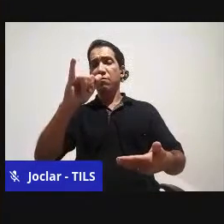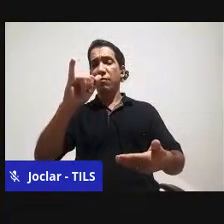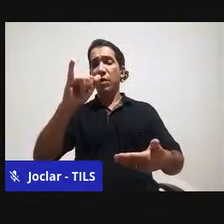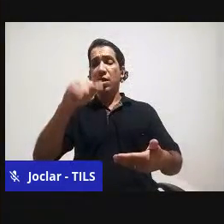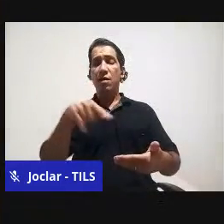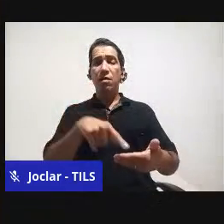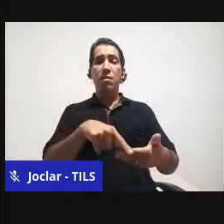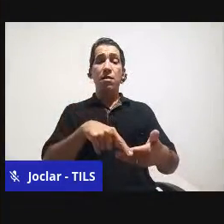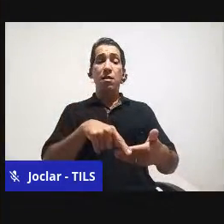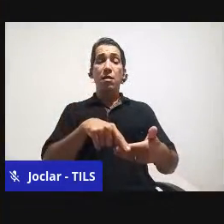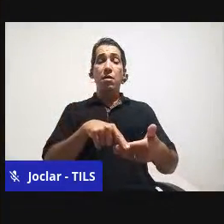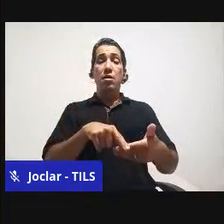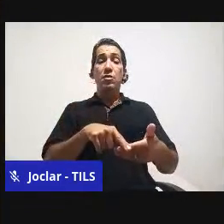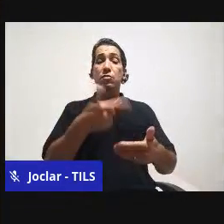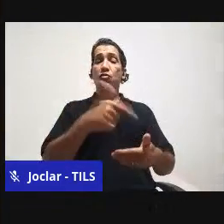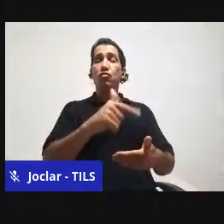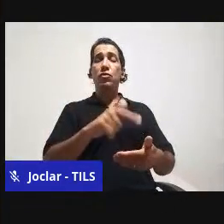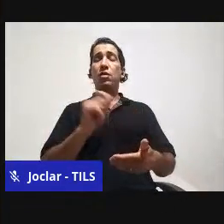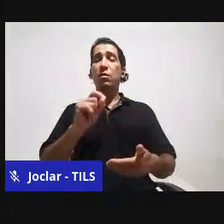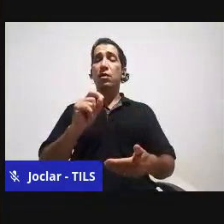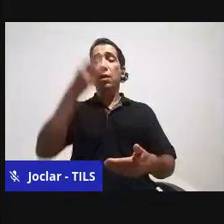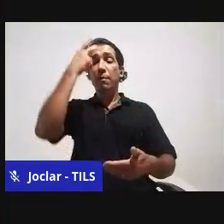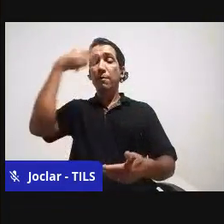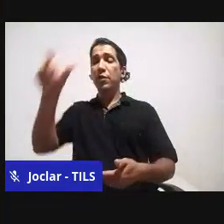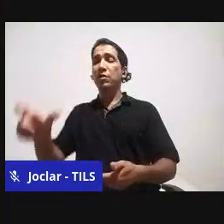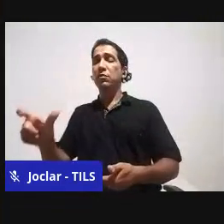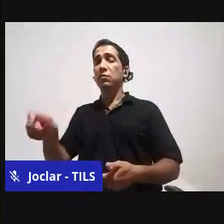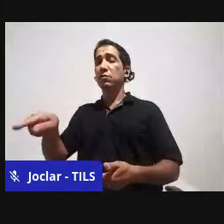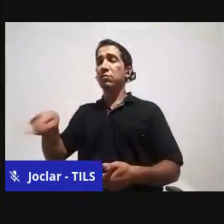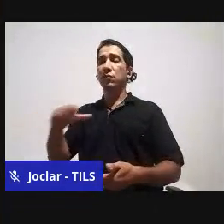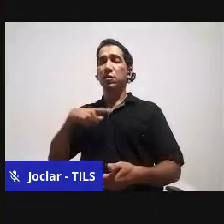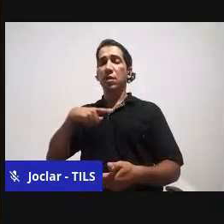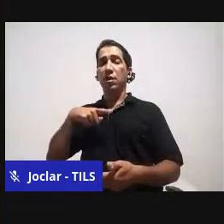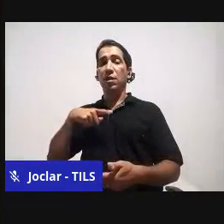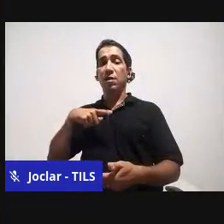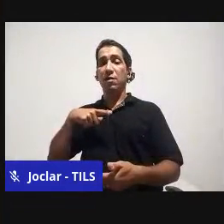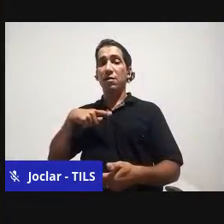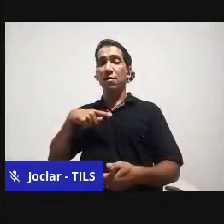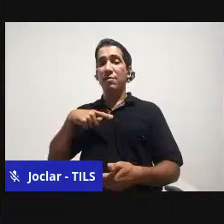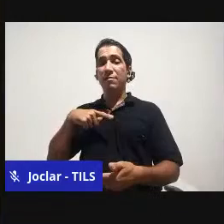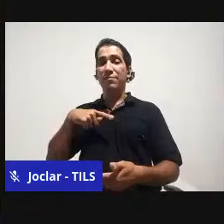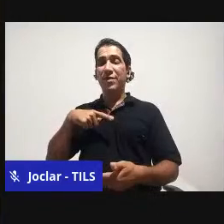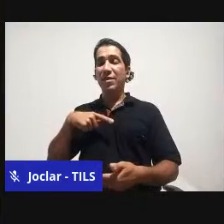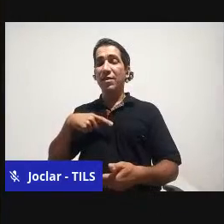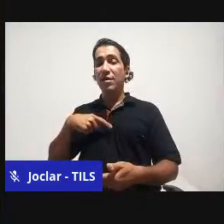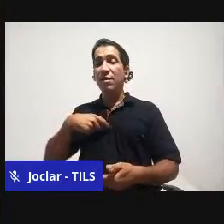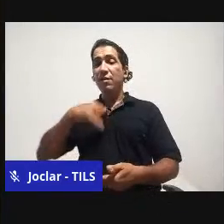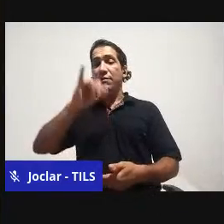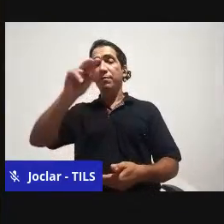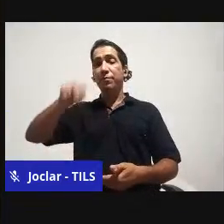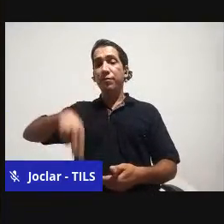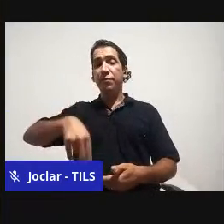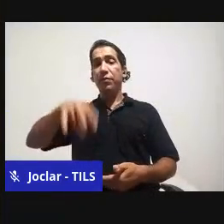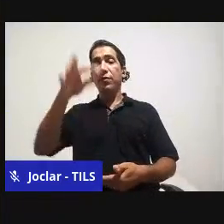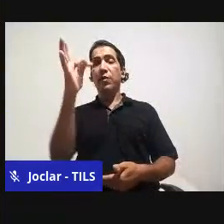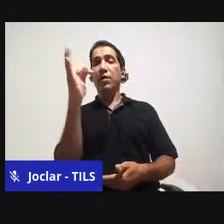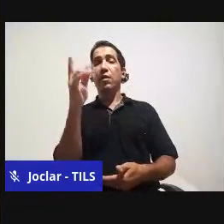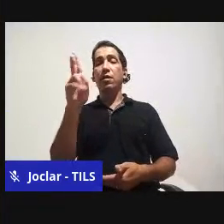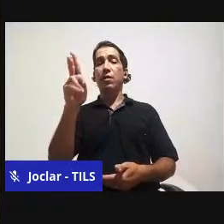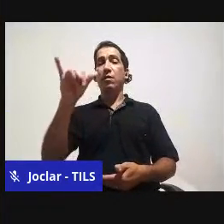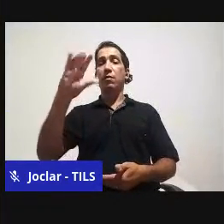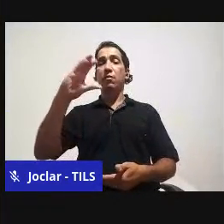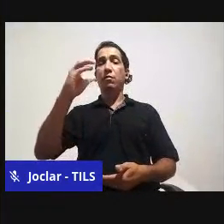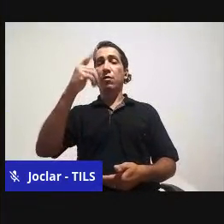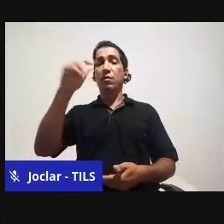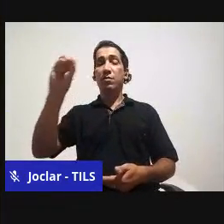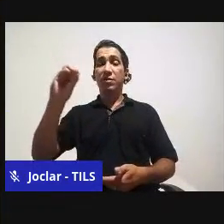animal espiritual. Nós temos intuição. Então, os três domínios de